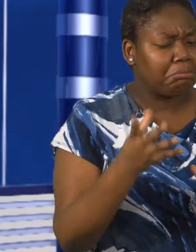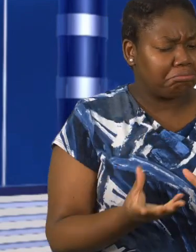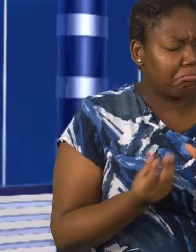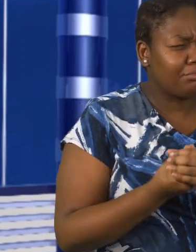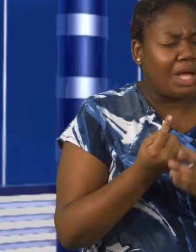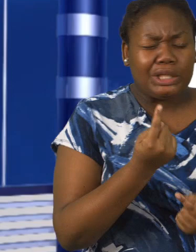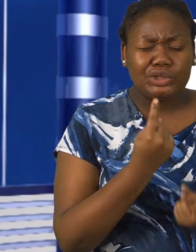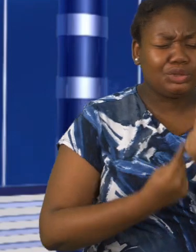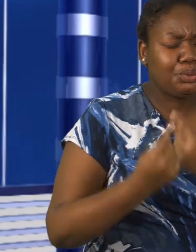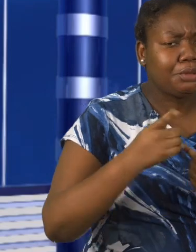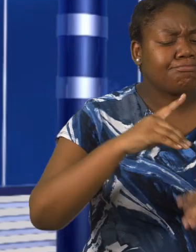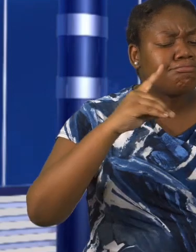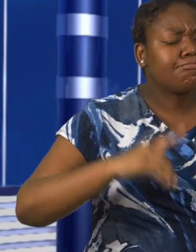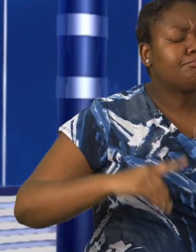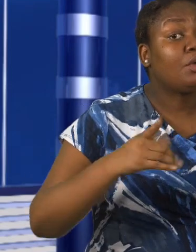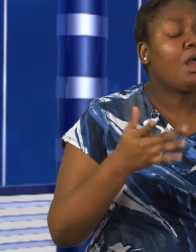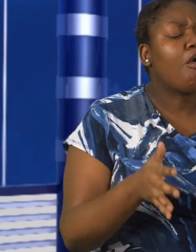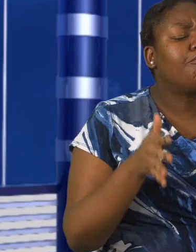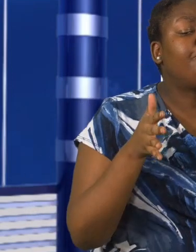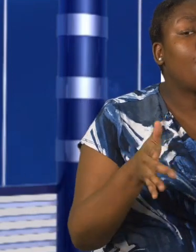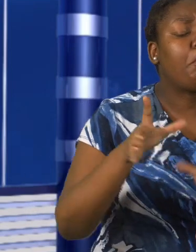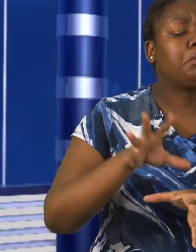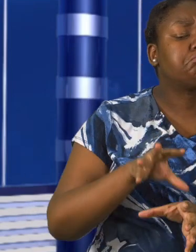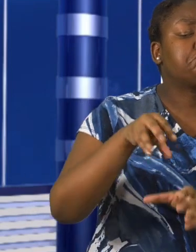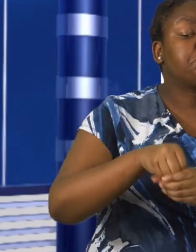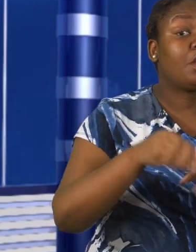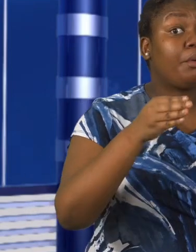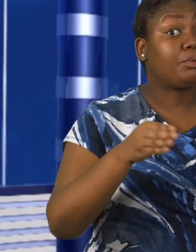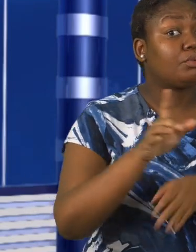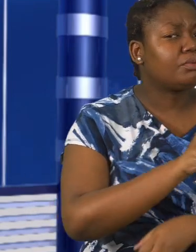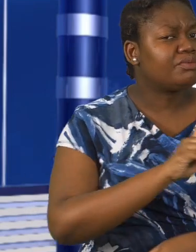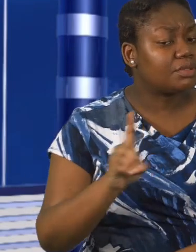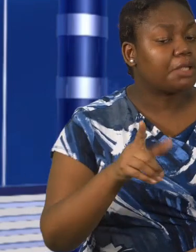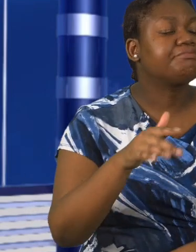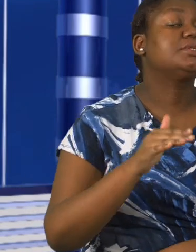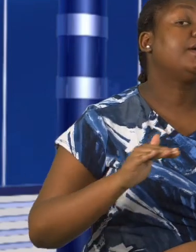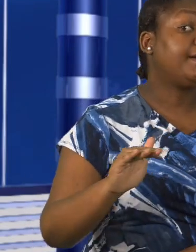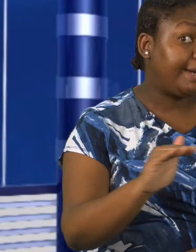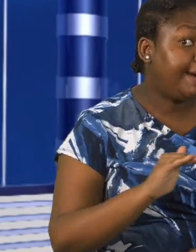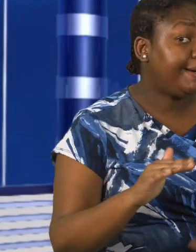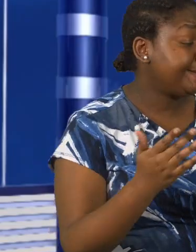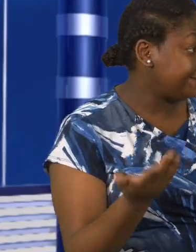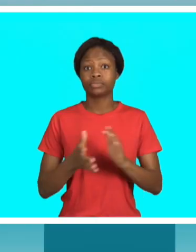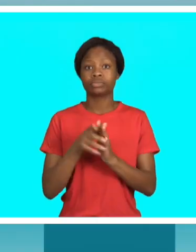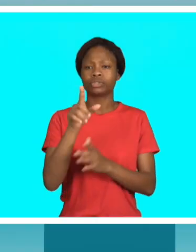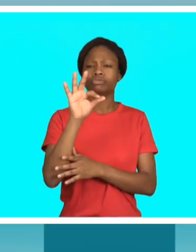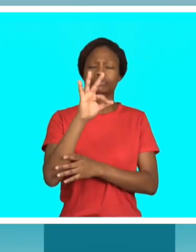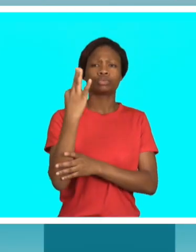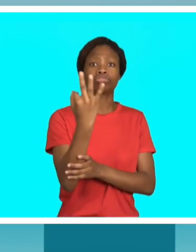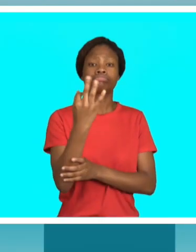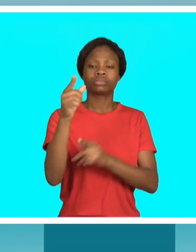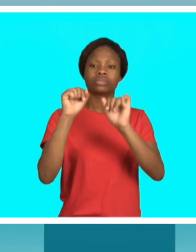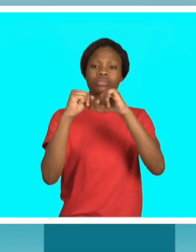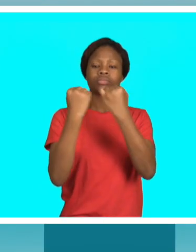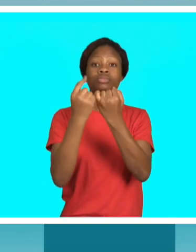pessoas com deficiência e a sociedade civil para discutirem formas adequadas de incluir esta camada social deste processo. O Fórum